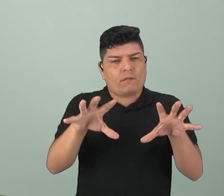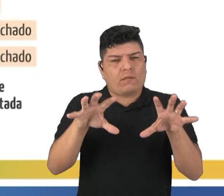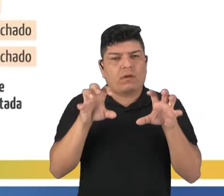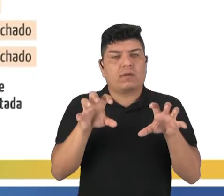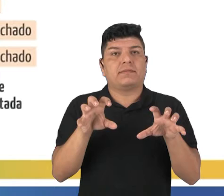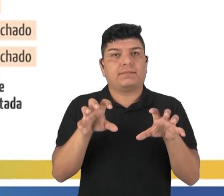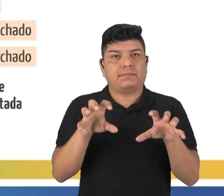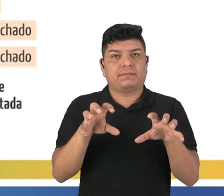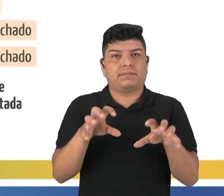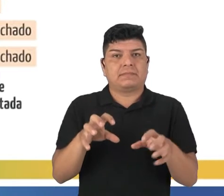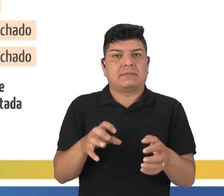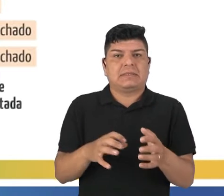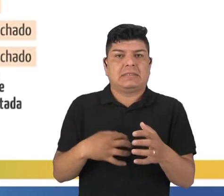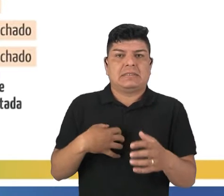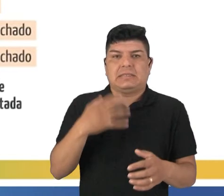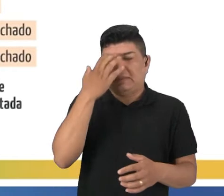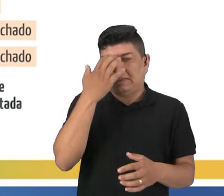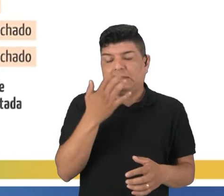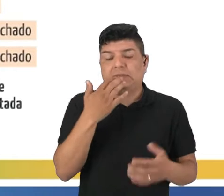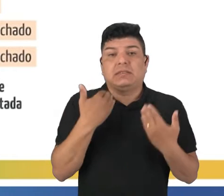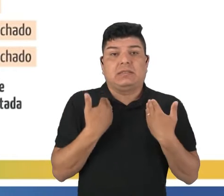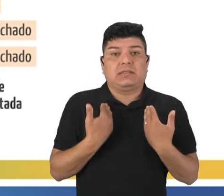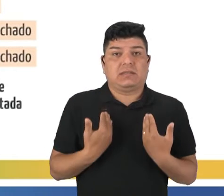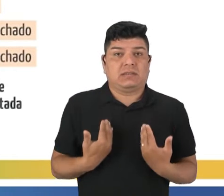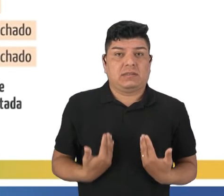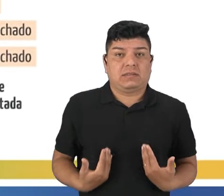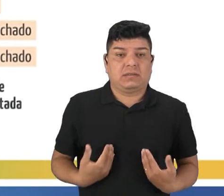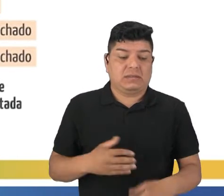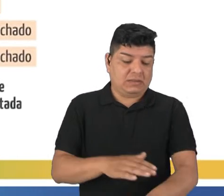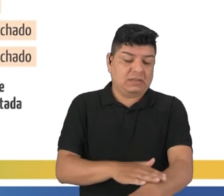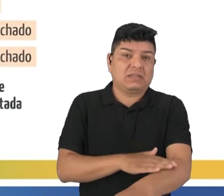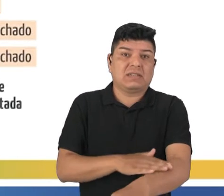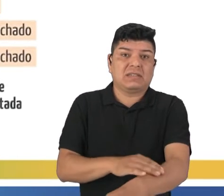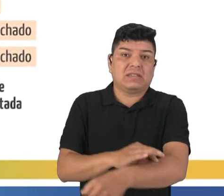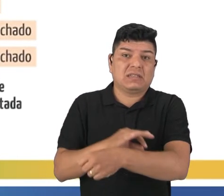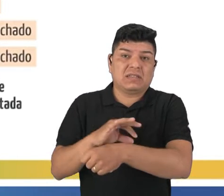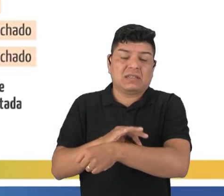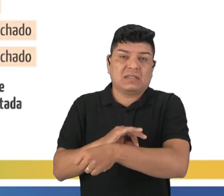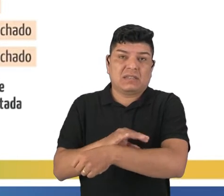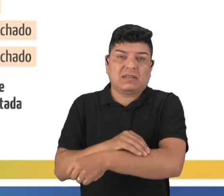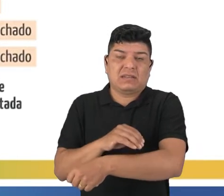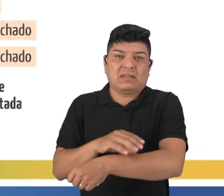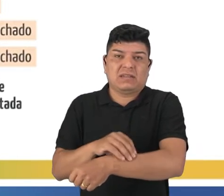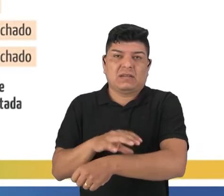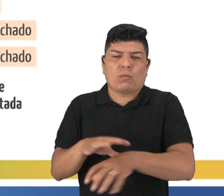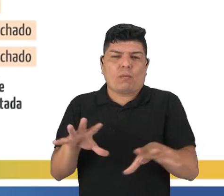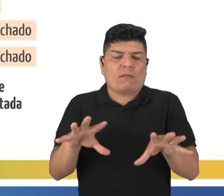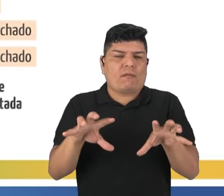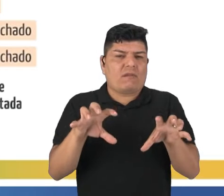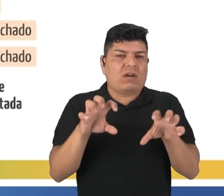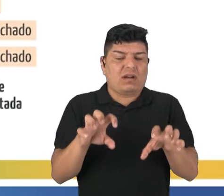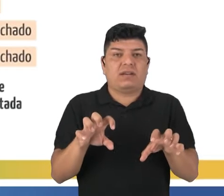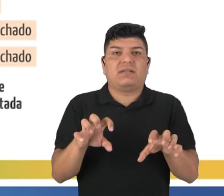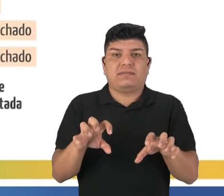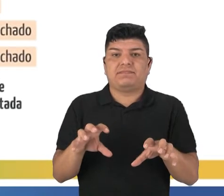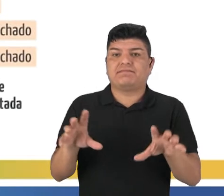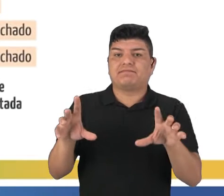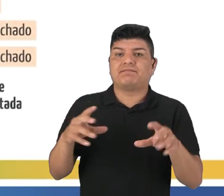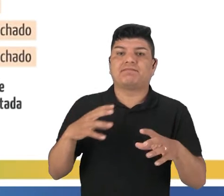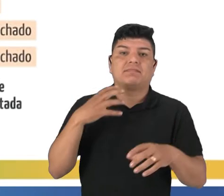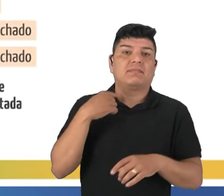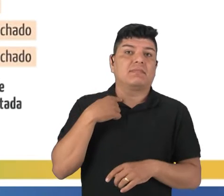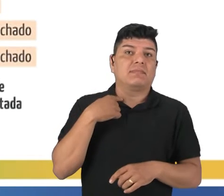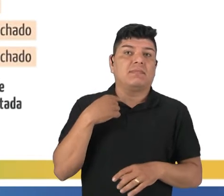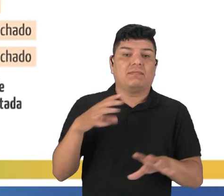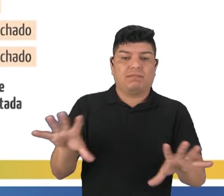ressecado, irritabilidade, cansaço, pele seca e áspera. E além disso, a tireoide ela fica